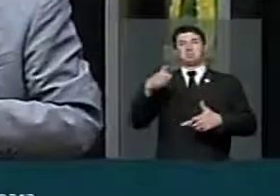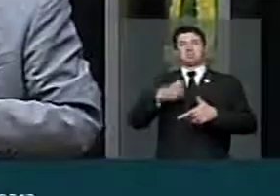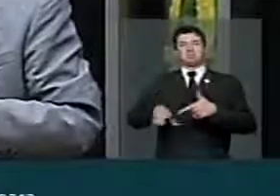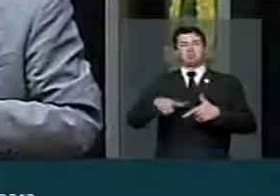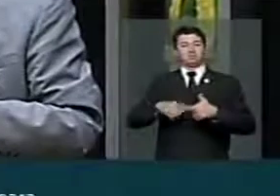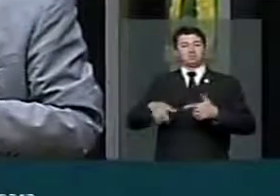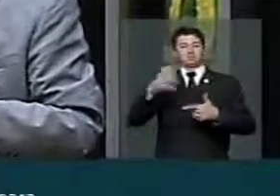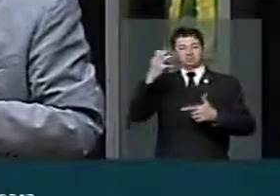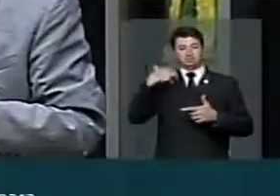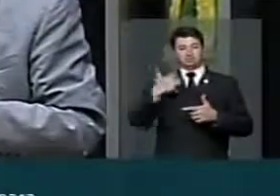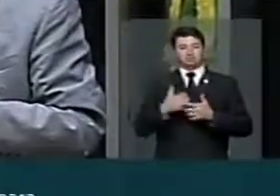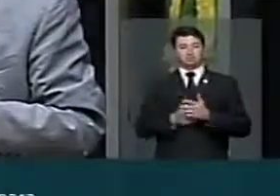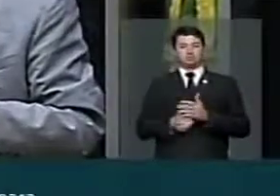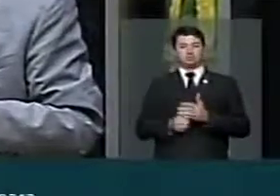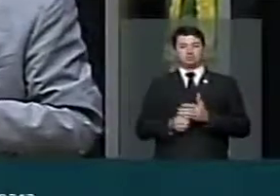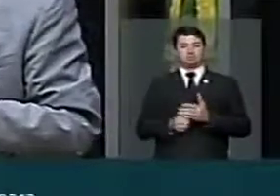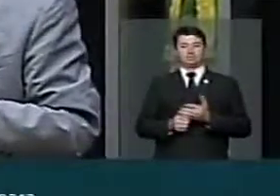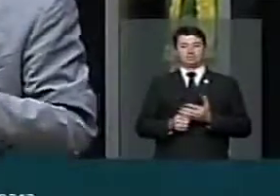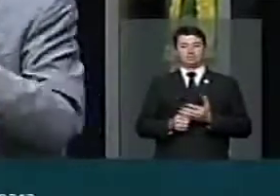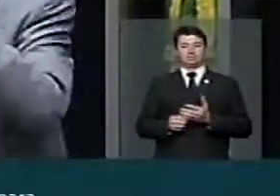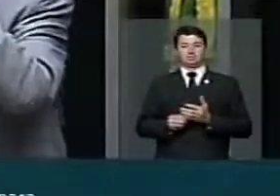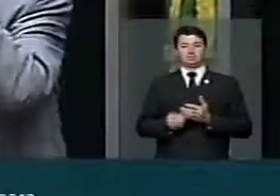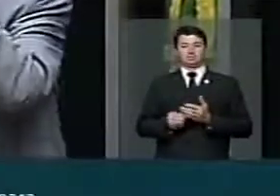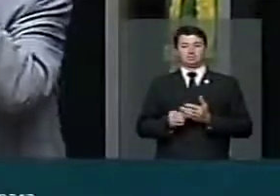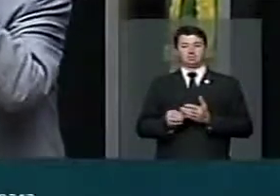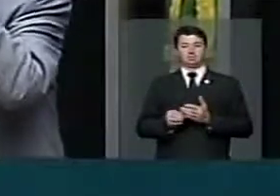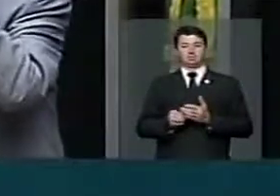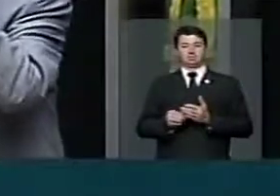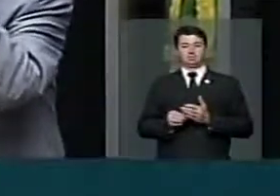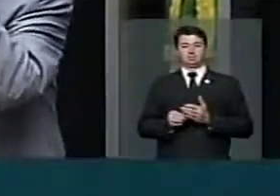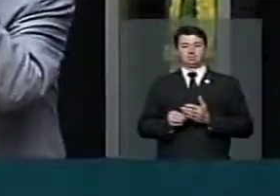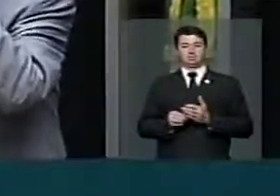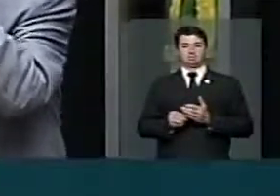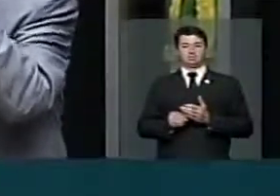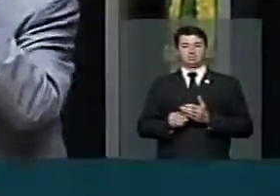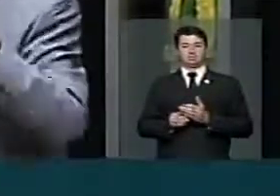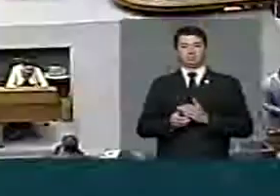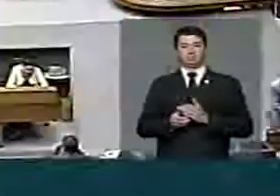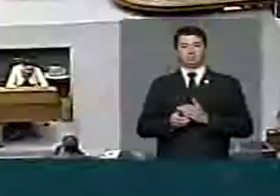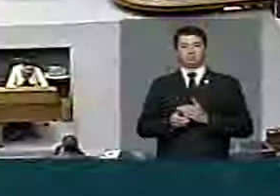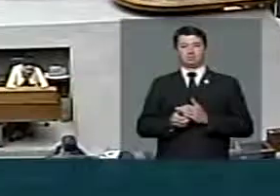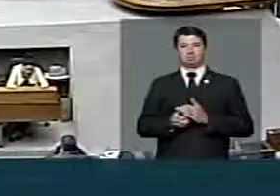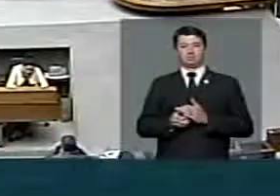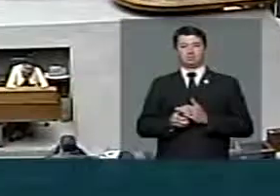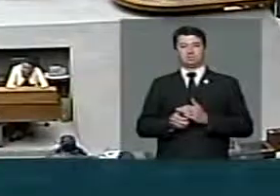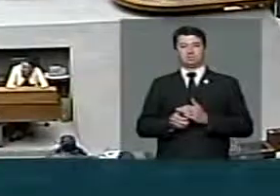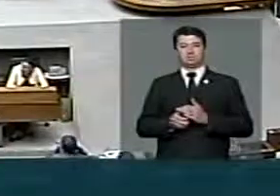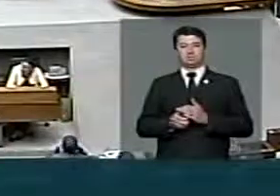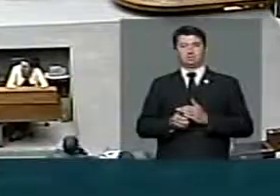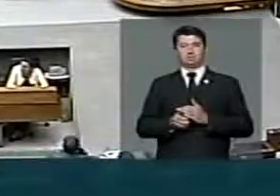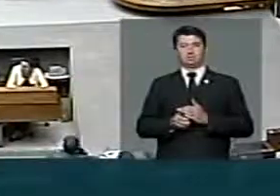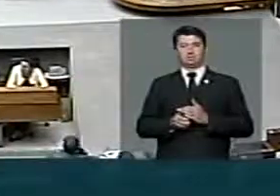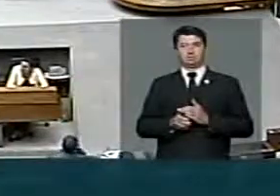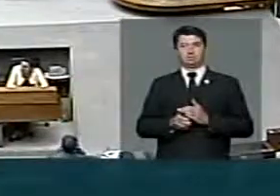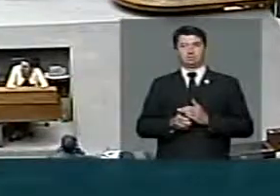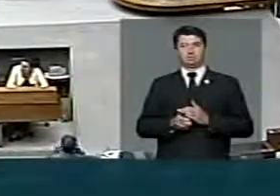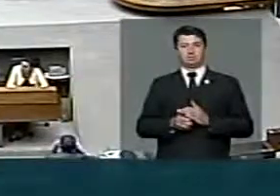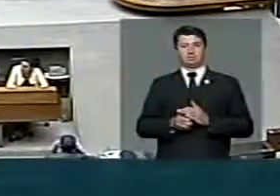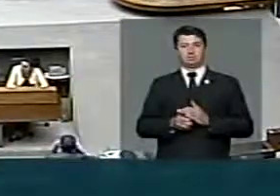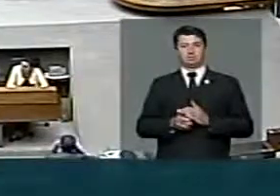Tempo, presidente. Senhor presidente, por favor, senhor presidente, nós gostaríamos de cumprir o